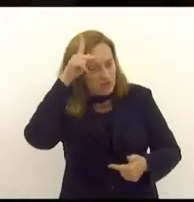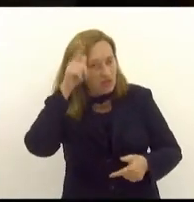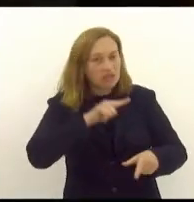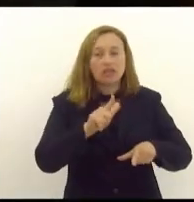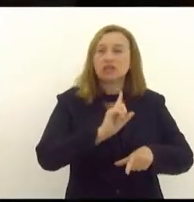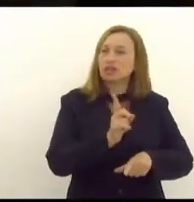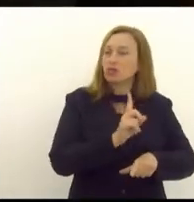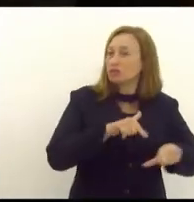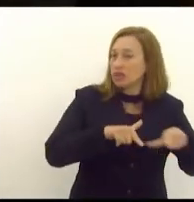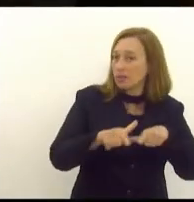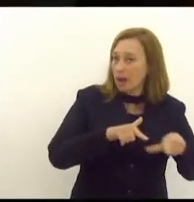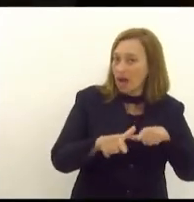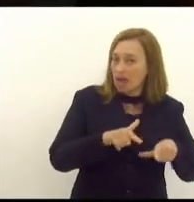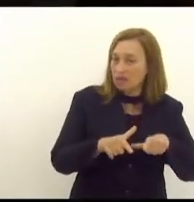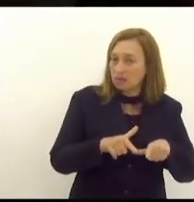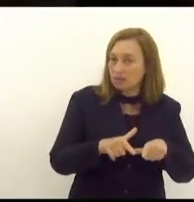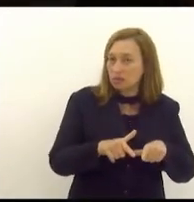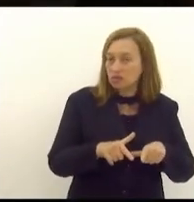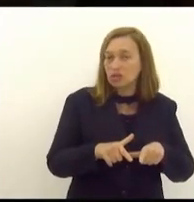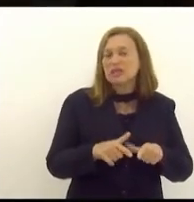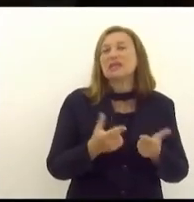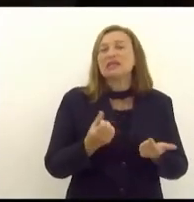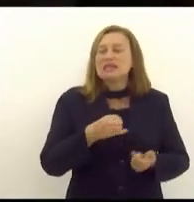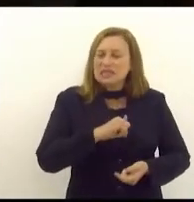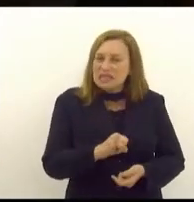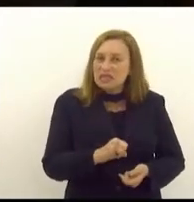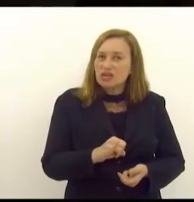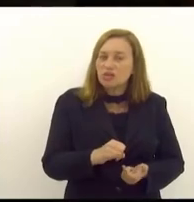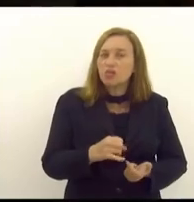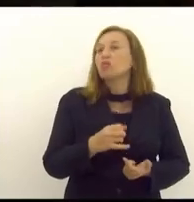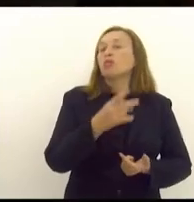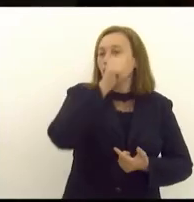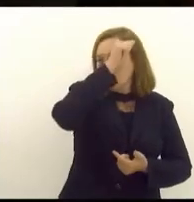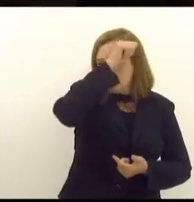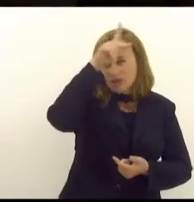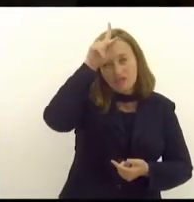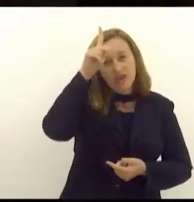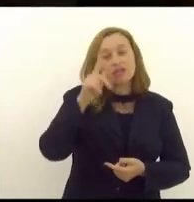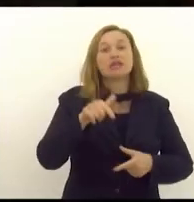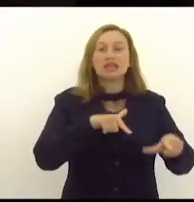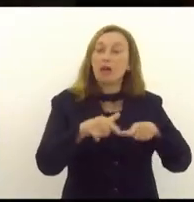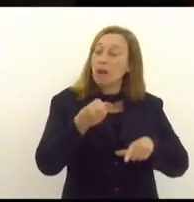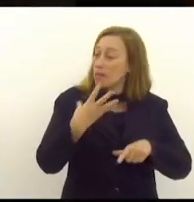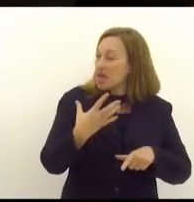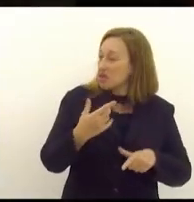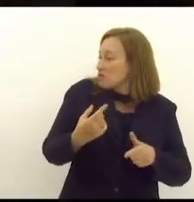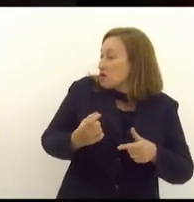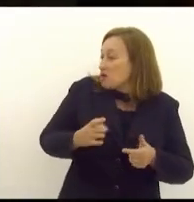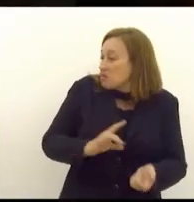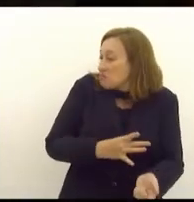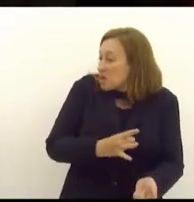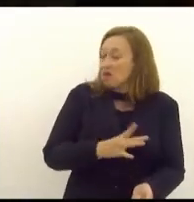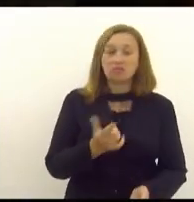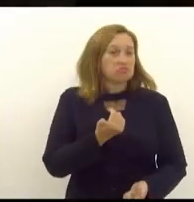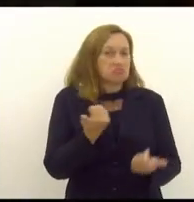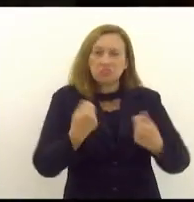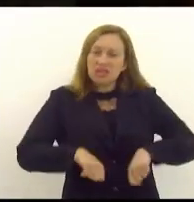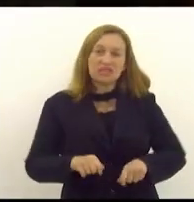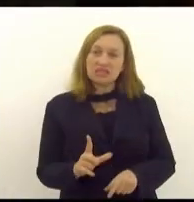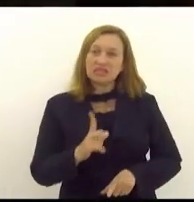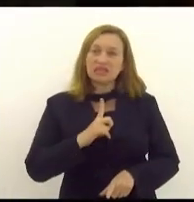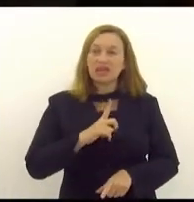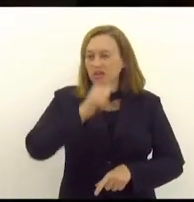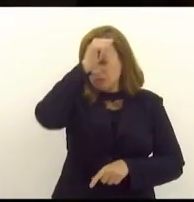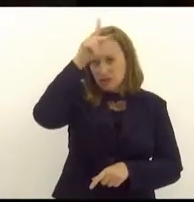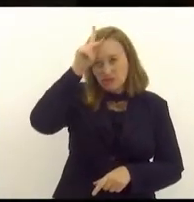investe de forma correta não tem porque tem medo de comissão especial que vai fiscalizar Pô não tem porque Quem não deve não teme o Eduardo paz